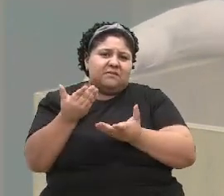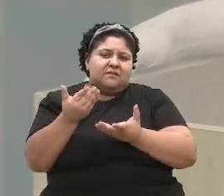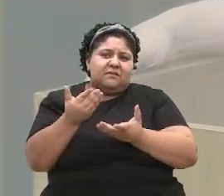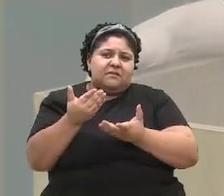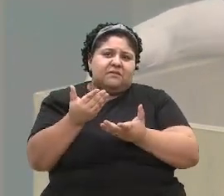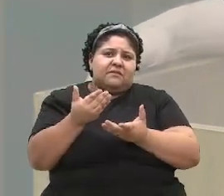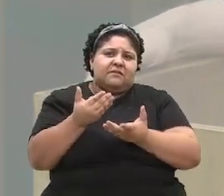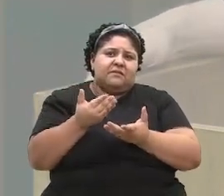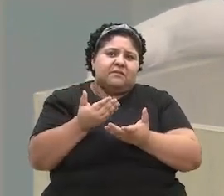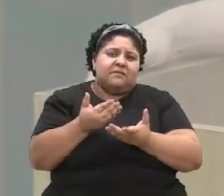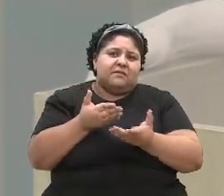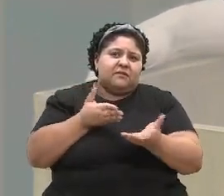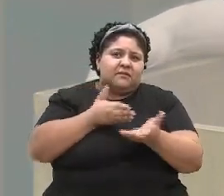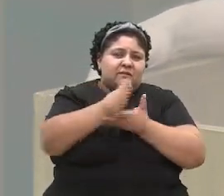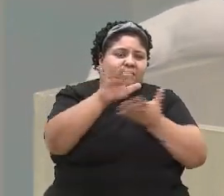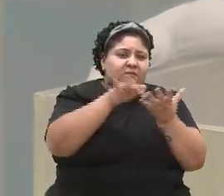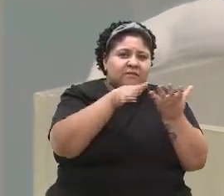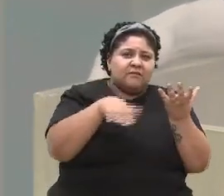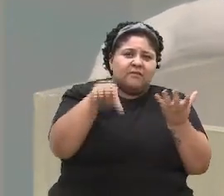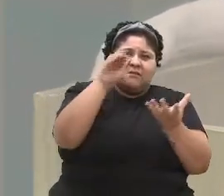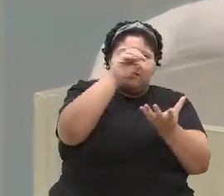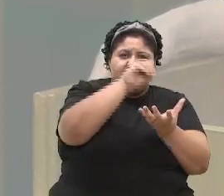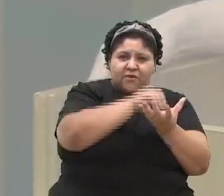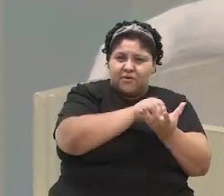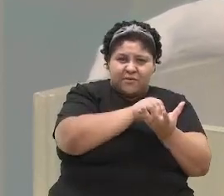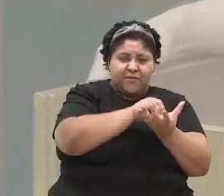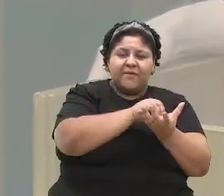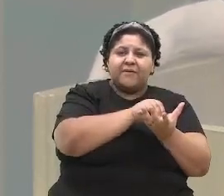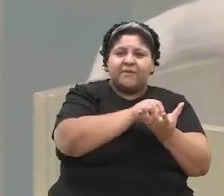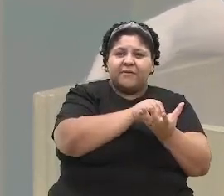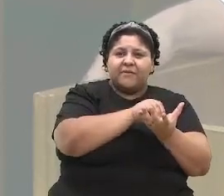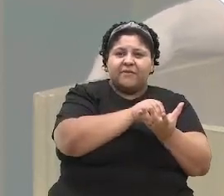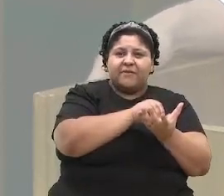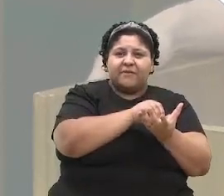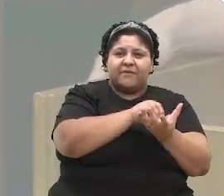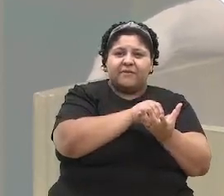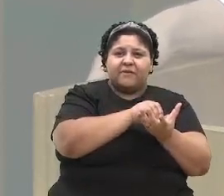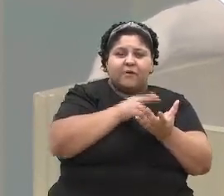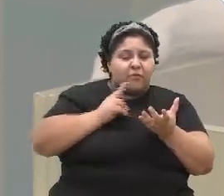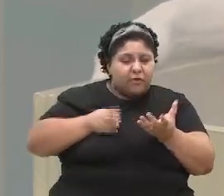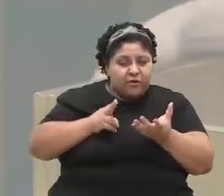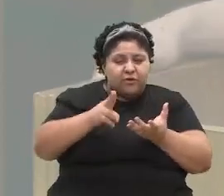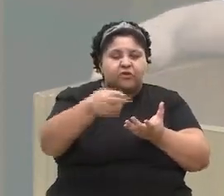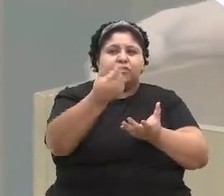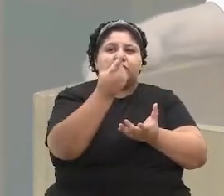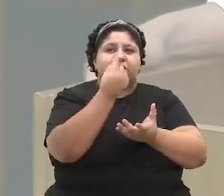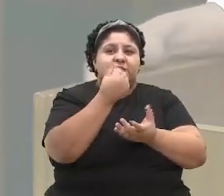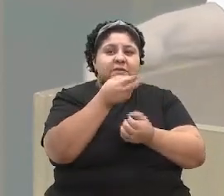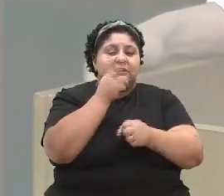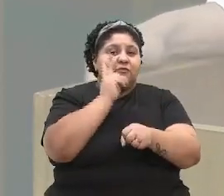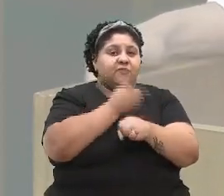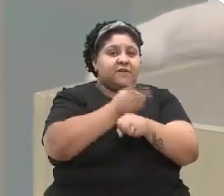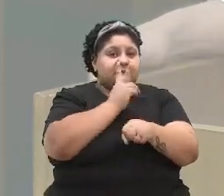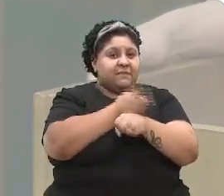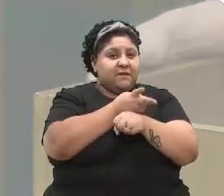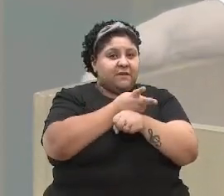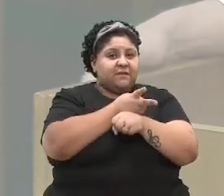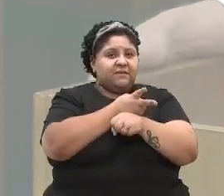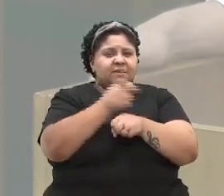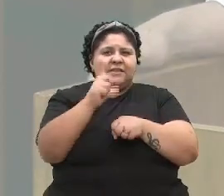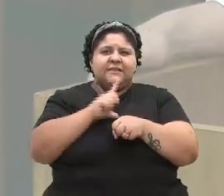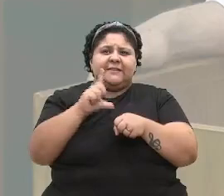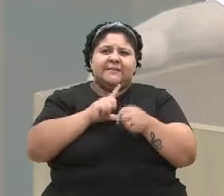o aval para a Codeca, talvez o último suspiro para ela sobreviver. Financiamento. Tem